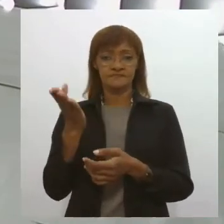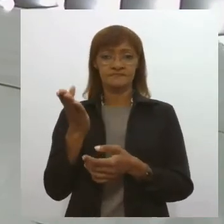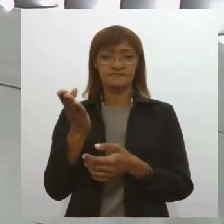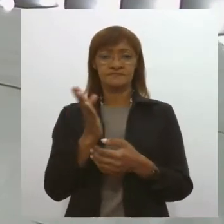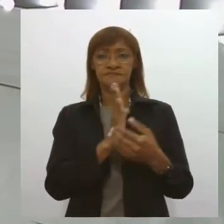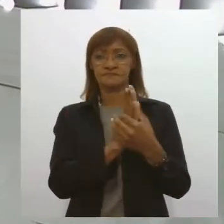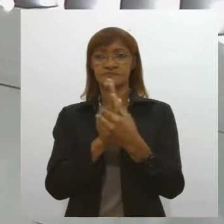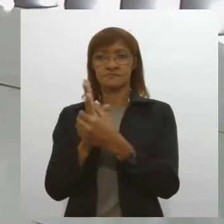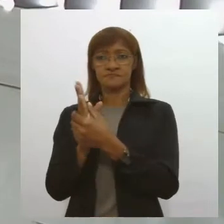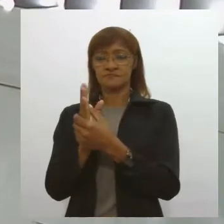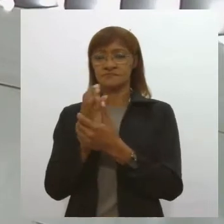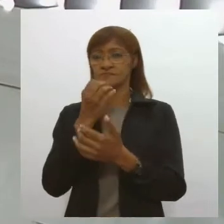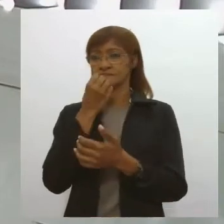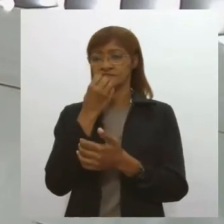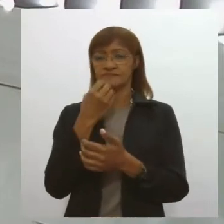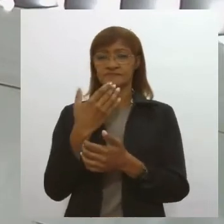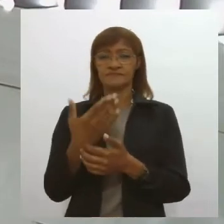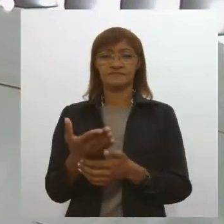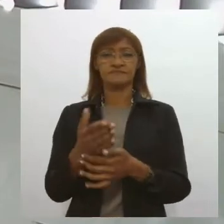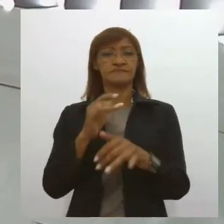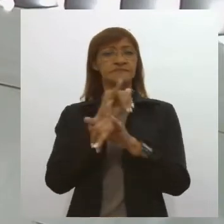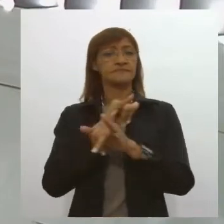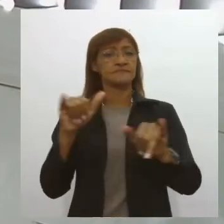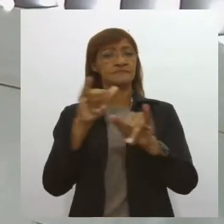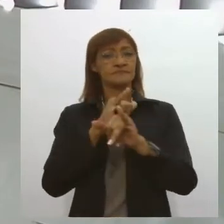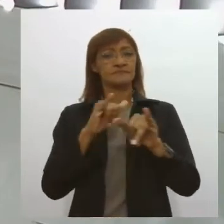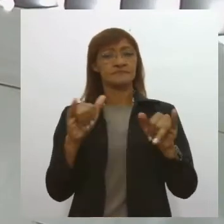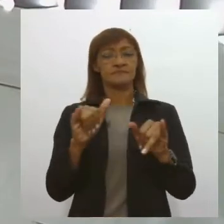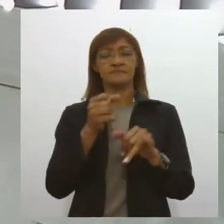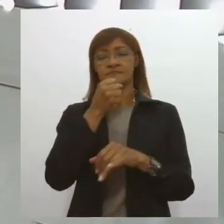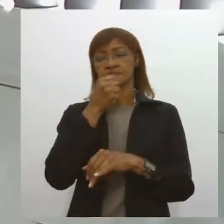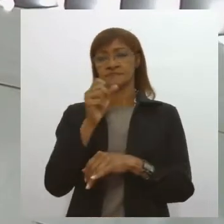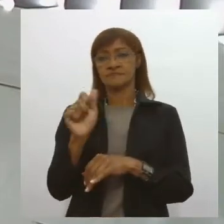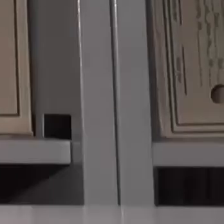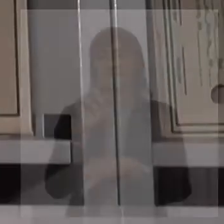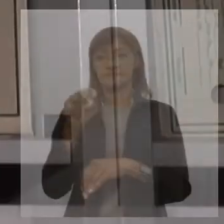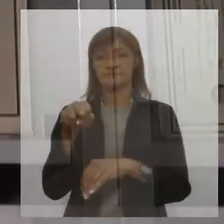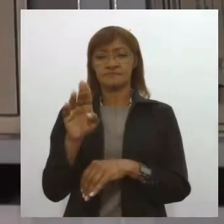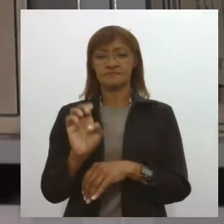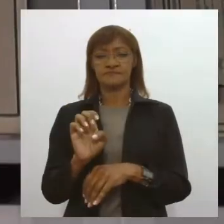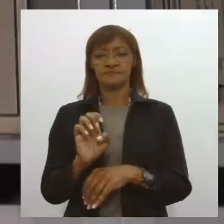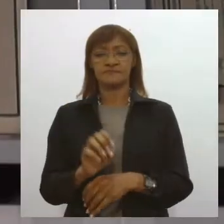ó, maravilhoso. E quem traz as informações é a repórter Aline Braga.